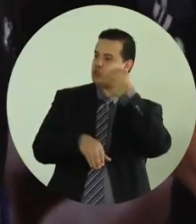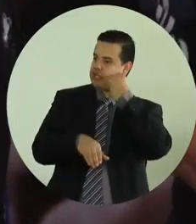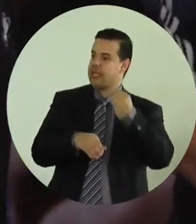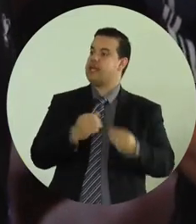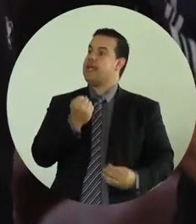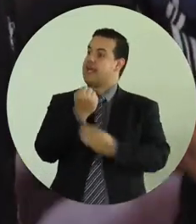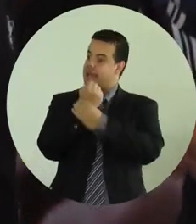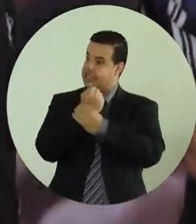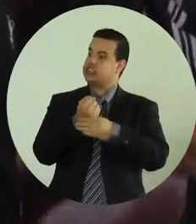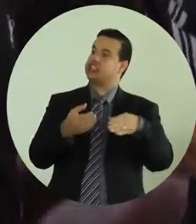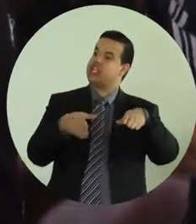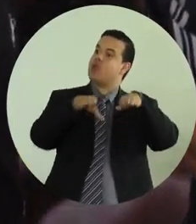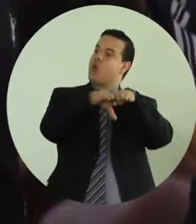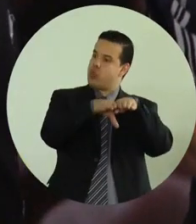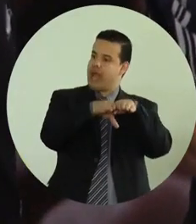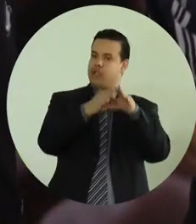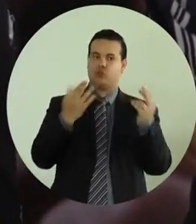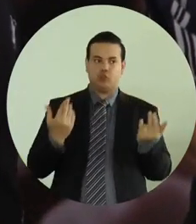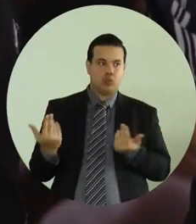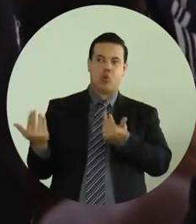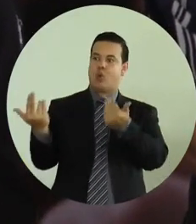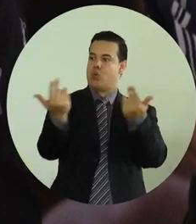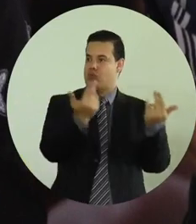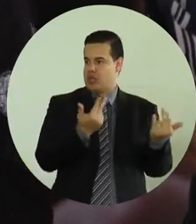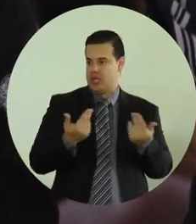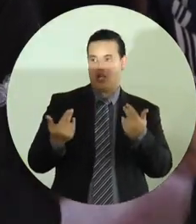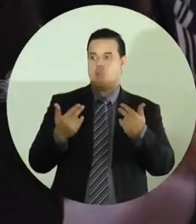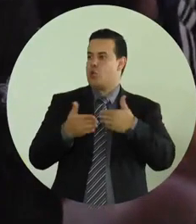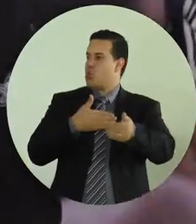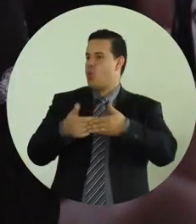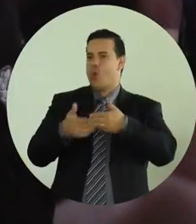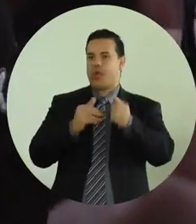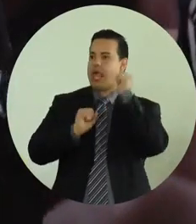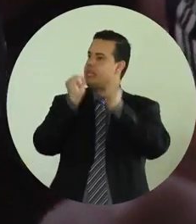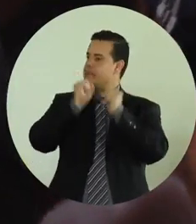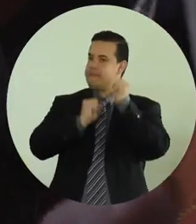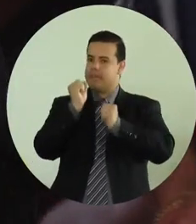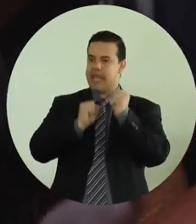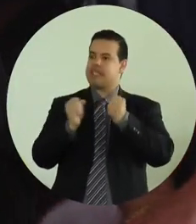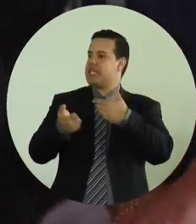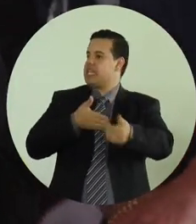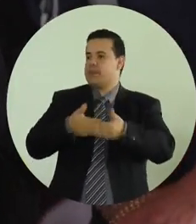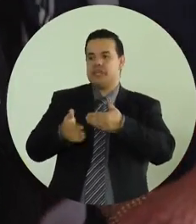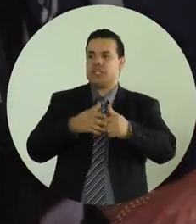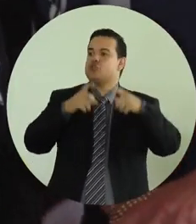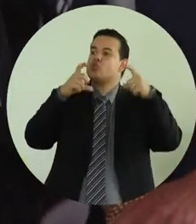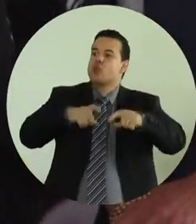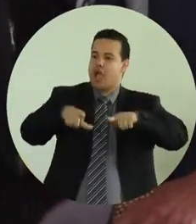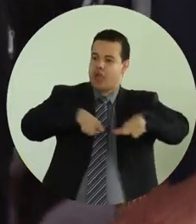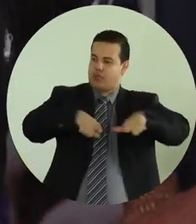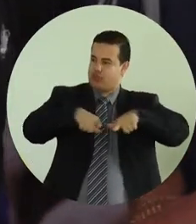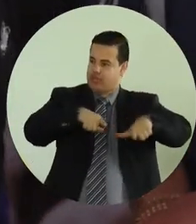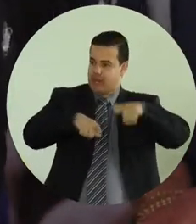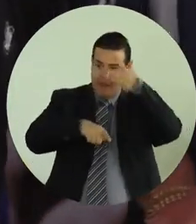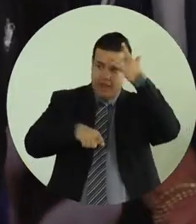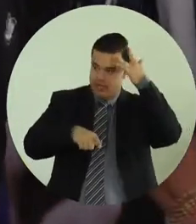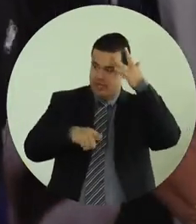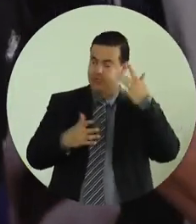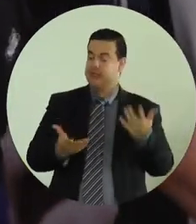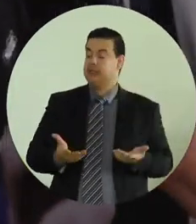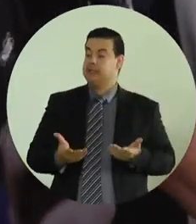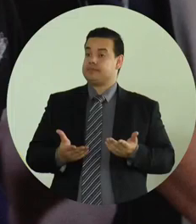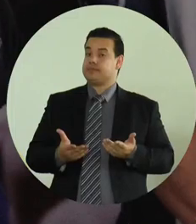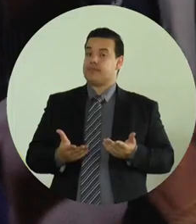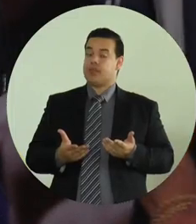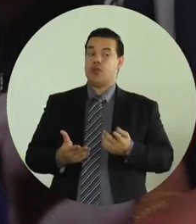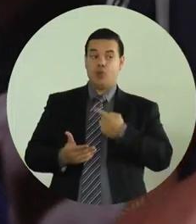igualdade com equidade dentro de toda e qualquer empresa, independente do cargo que a pessoa com deficiência ocupa. A